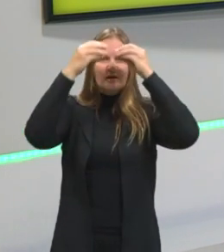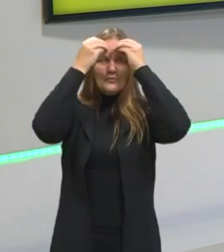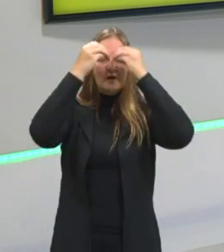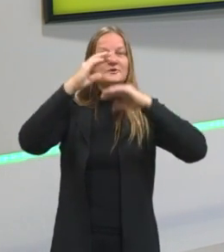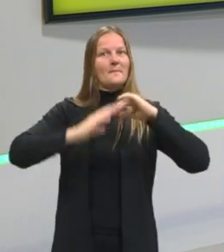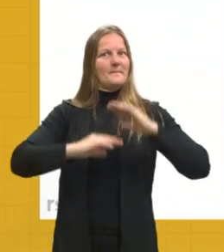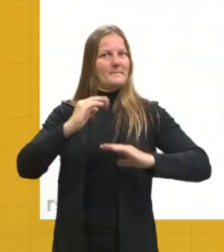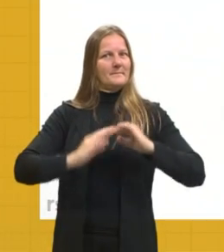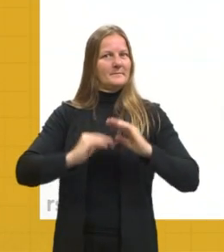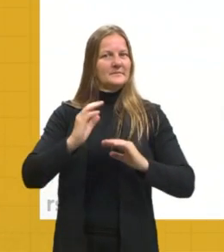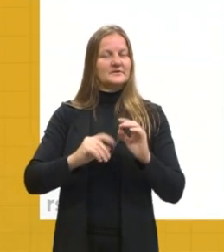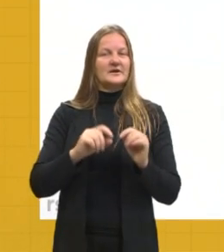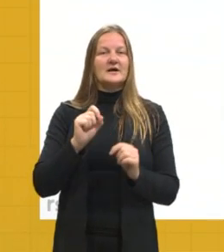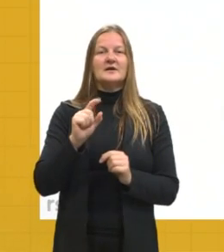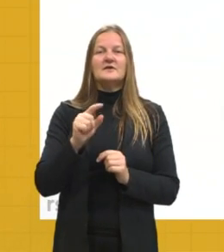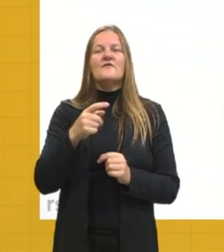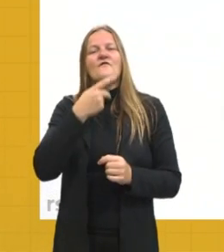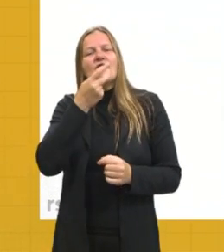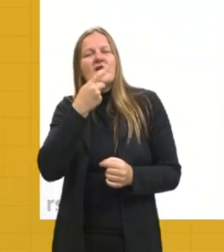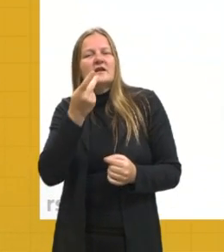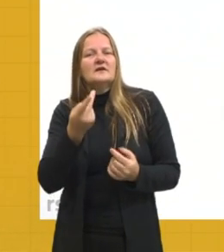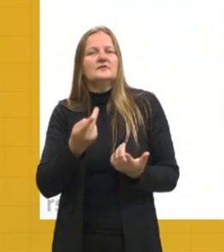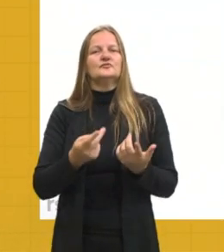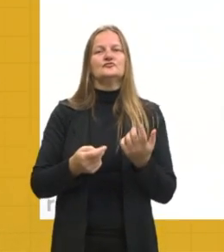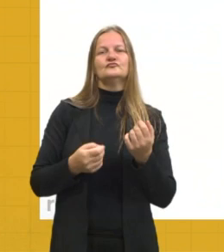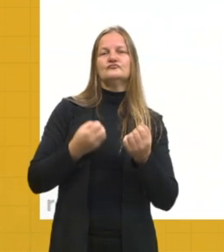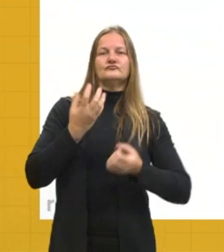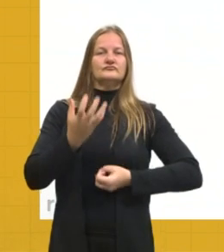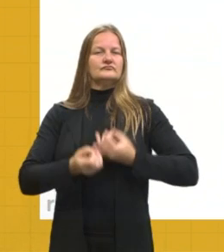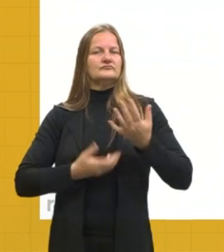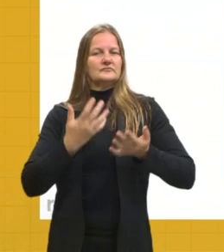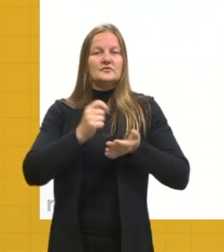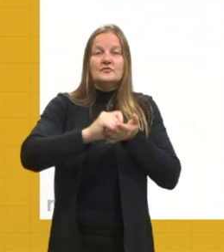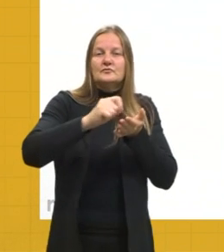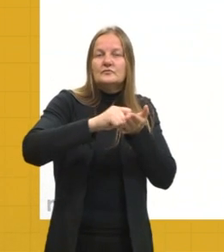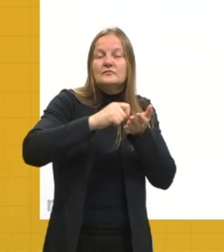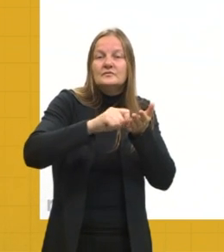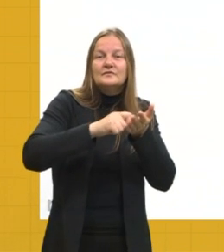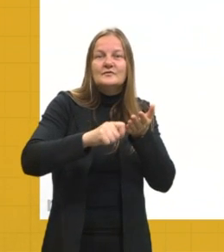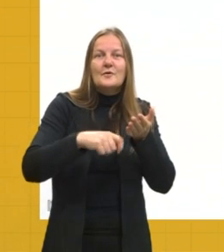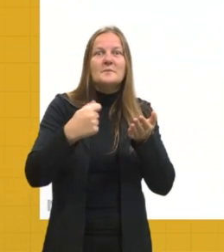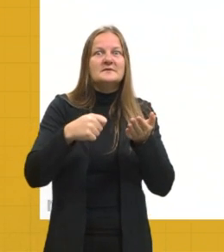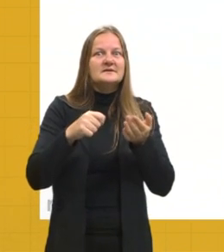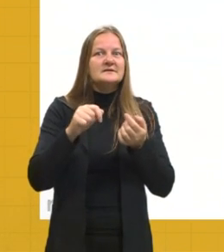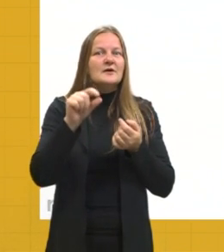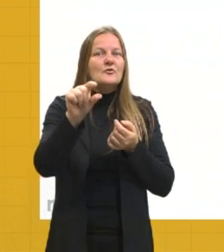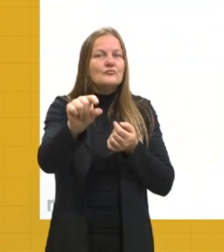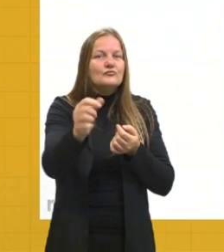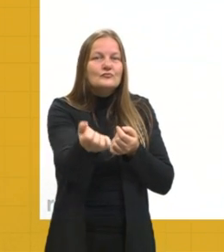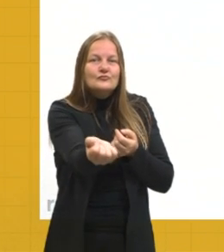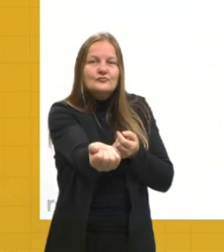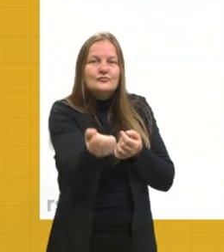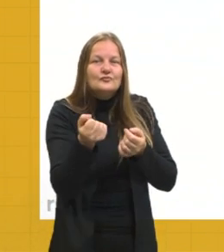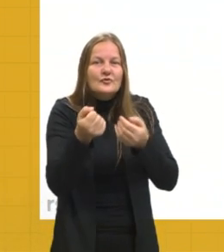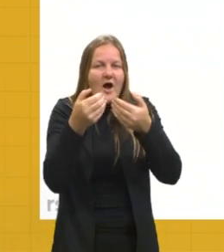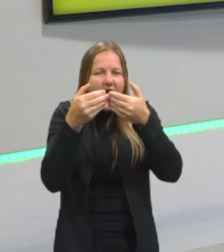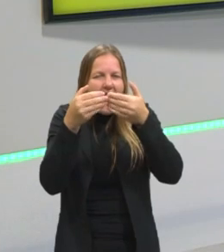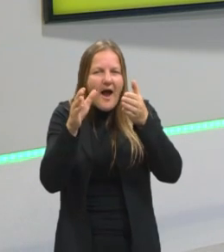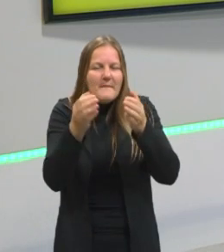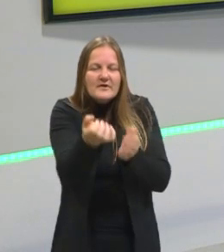prática, seja falando, seja escrevendo, a gente vai abrir